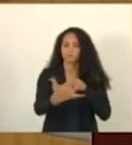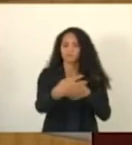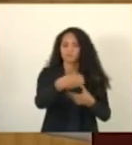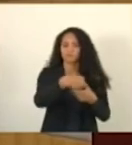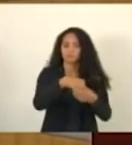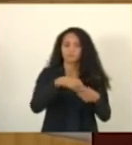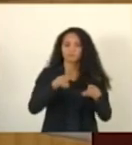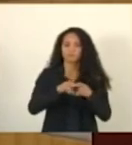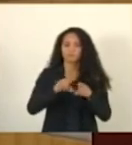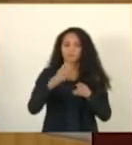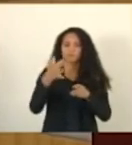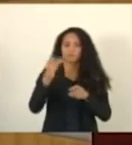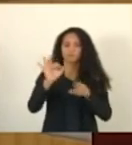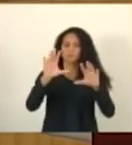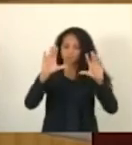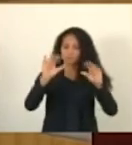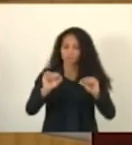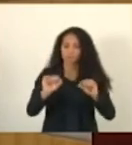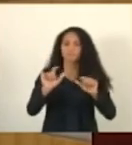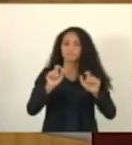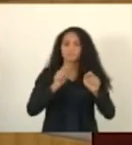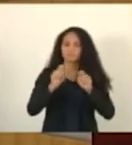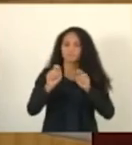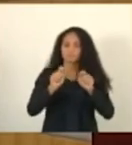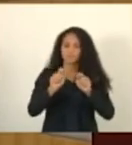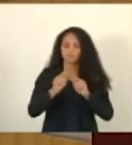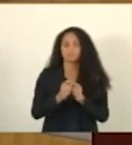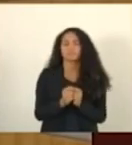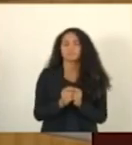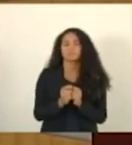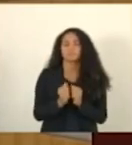mais tarde, às 10 da noite, no Jornal Panorama.